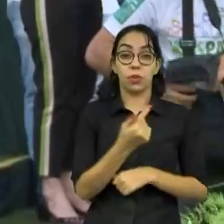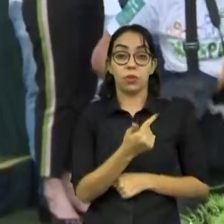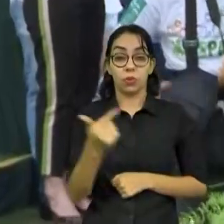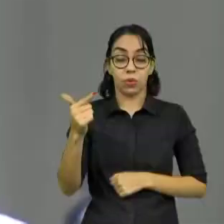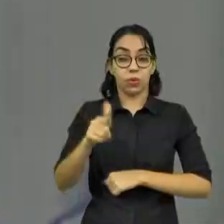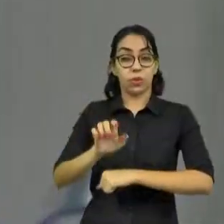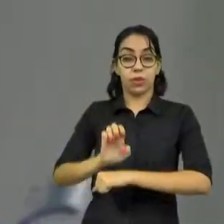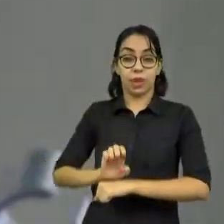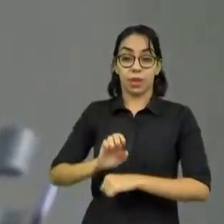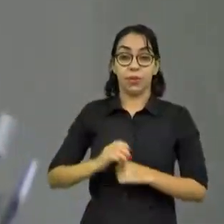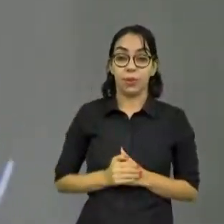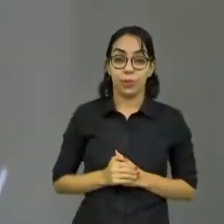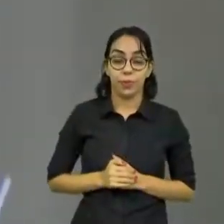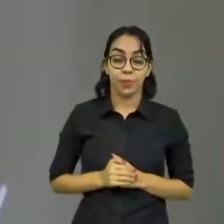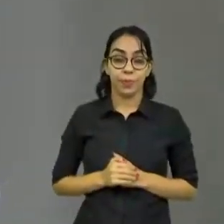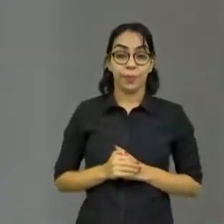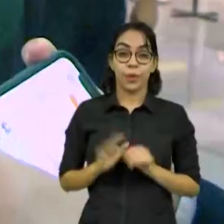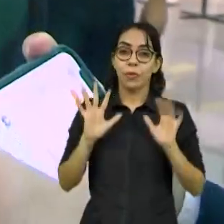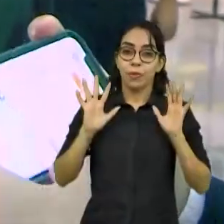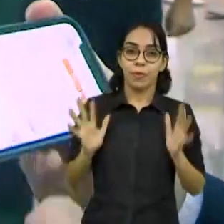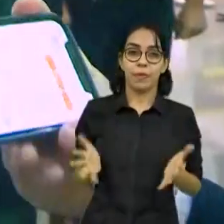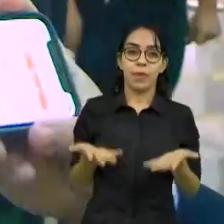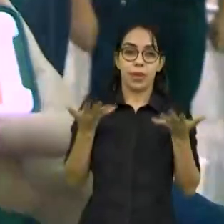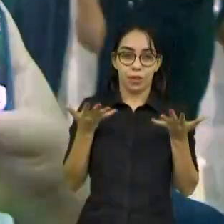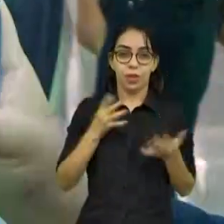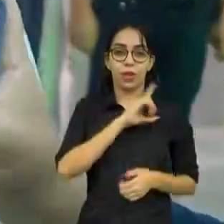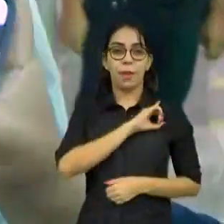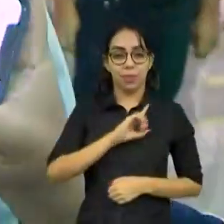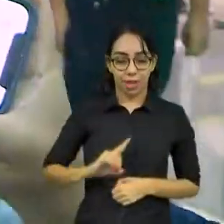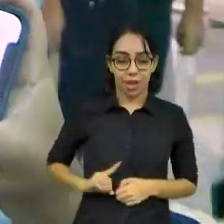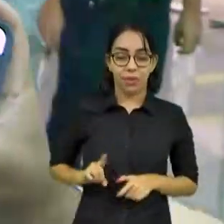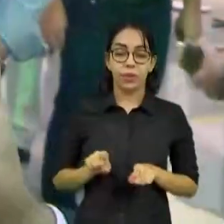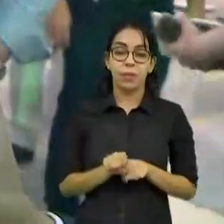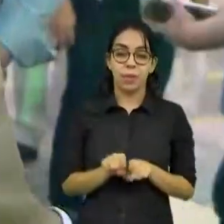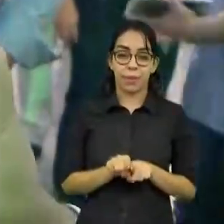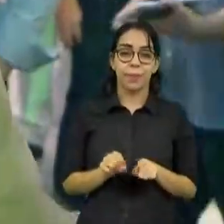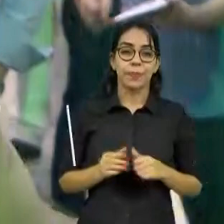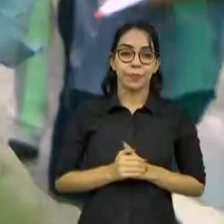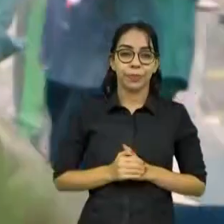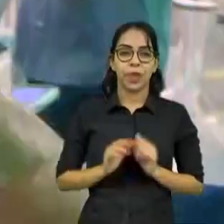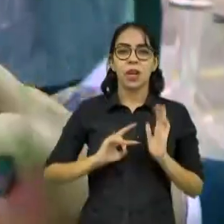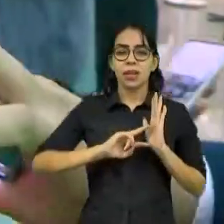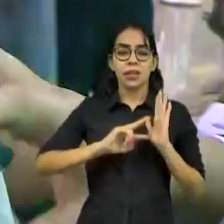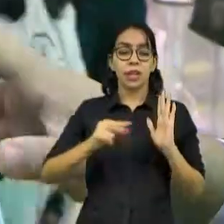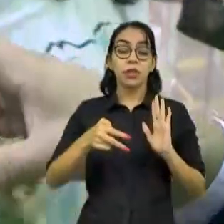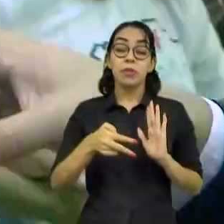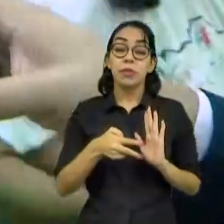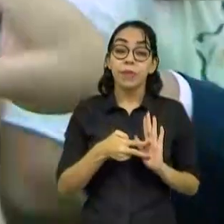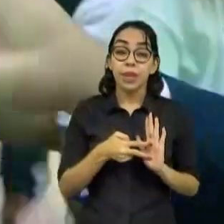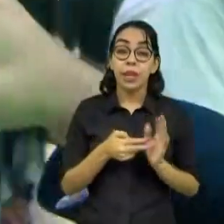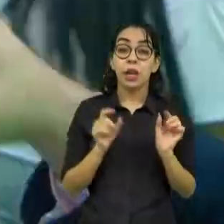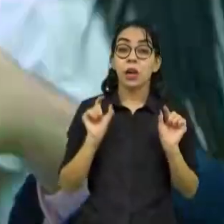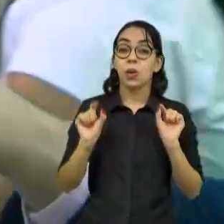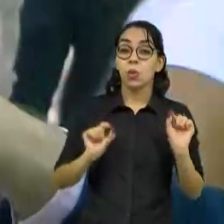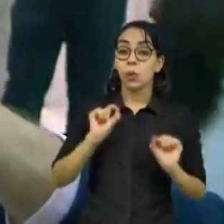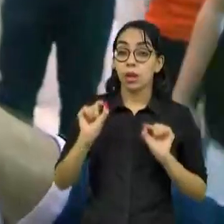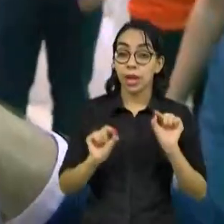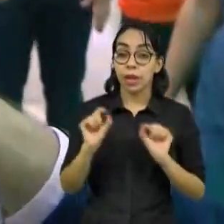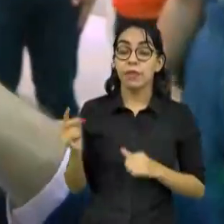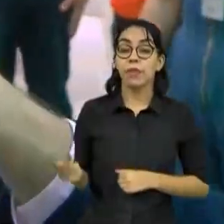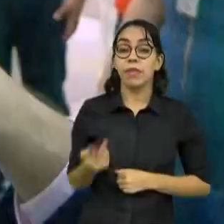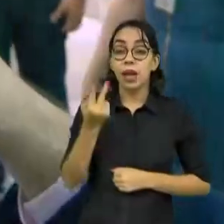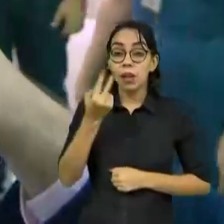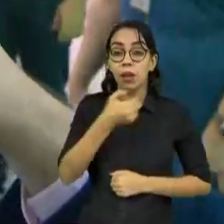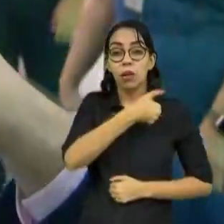foi celebrada por parlamentares cearenses. Significa a valorização que o governo do estado do Ceará